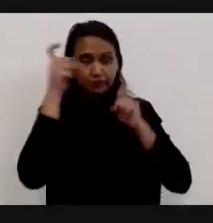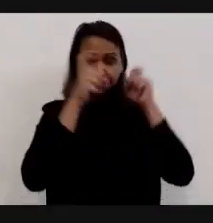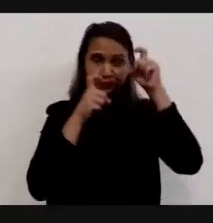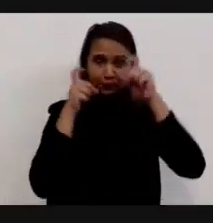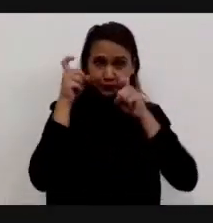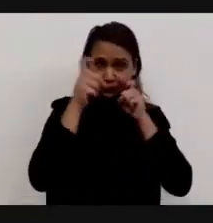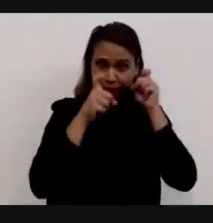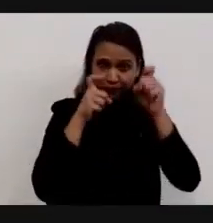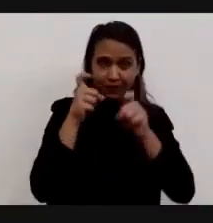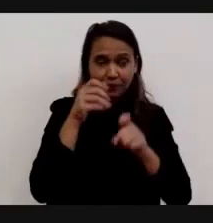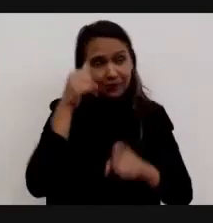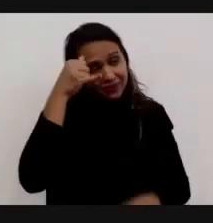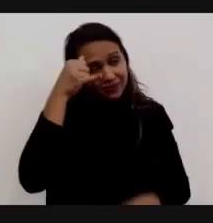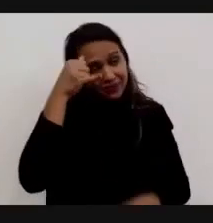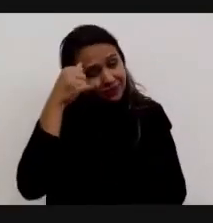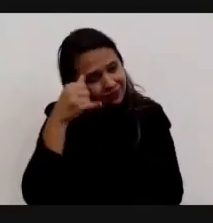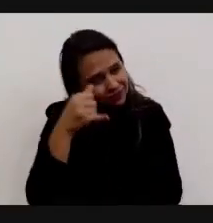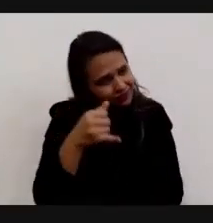tenha uma